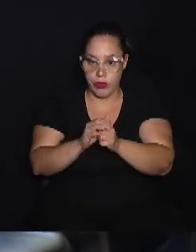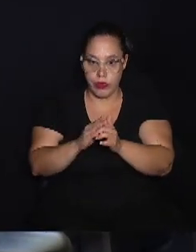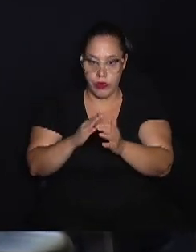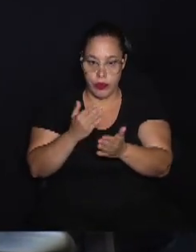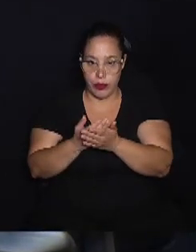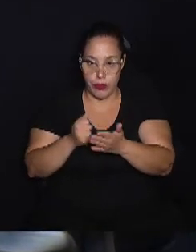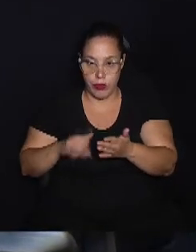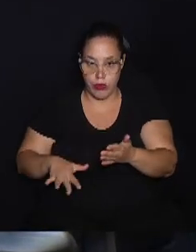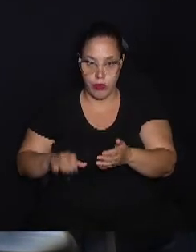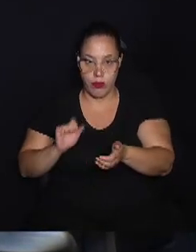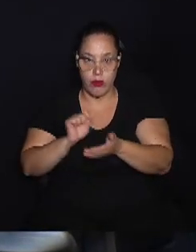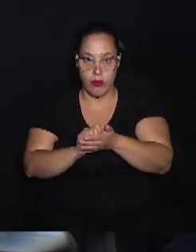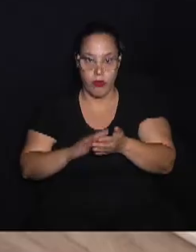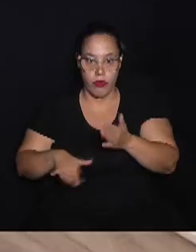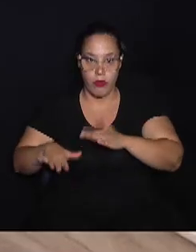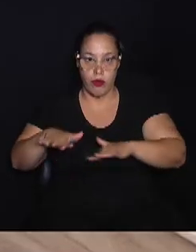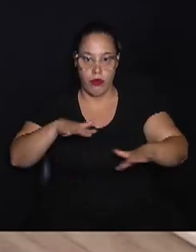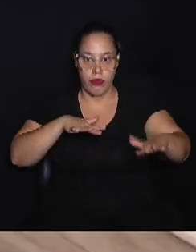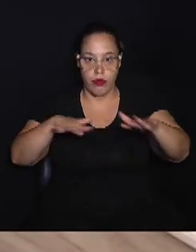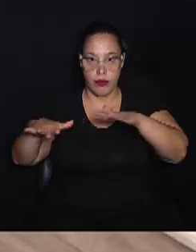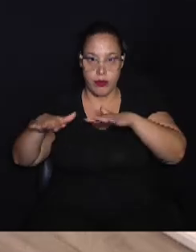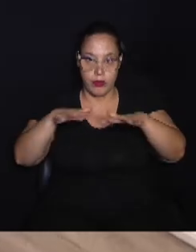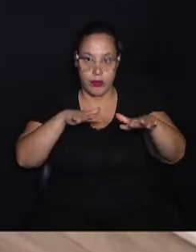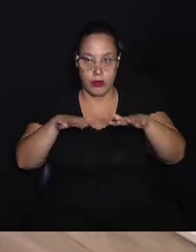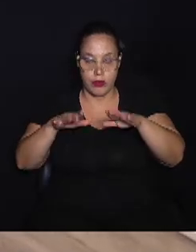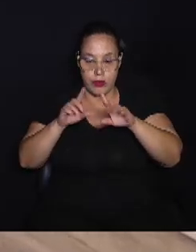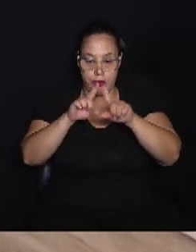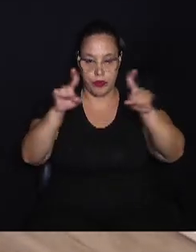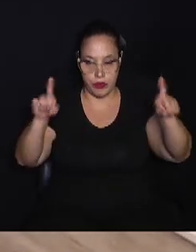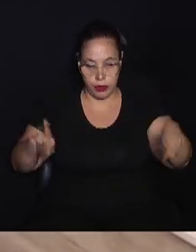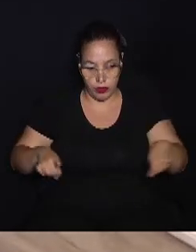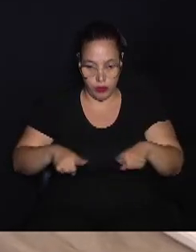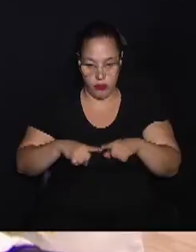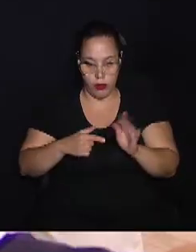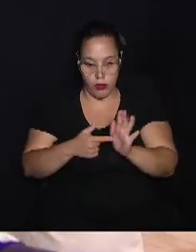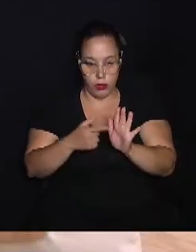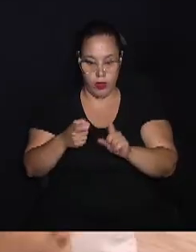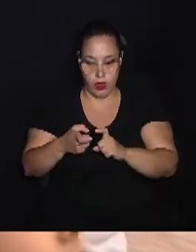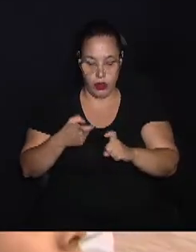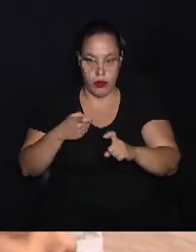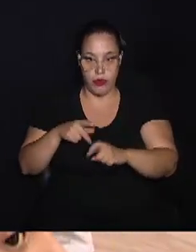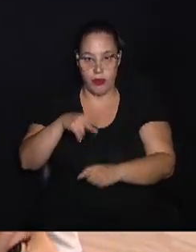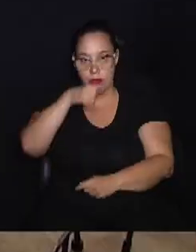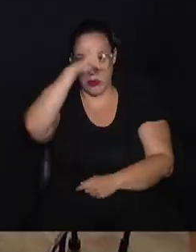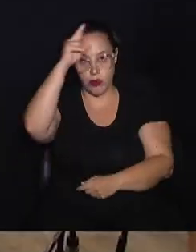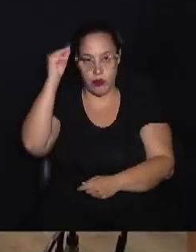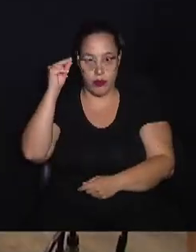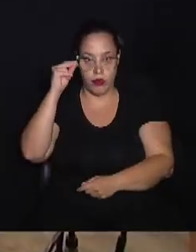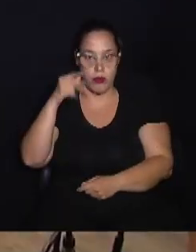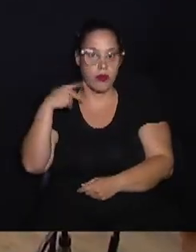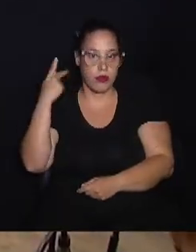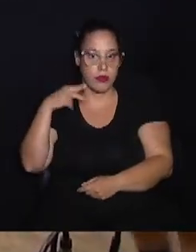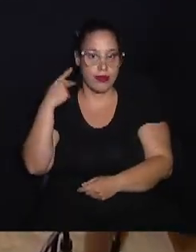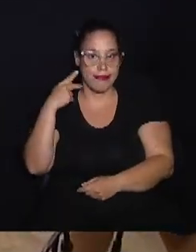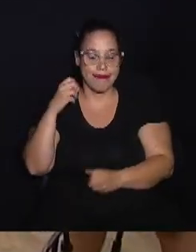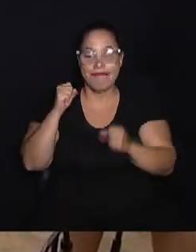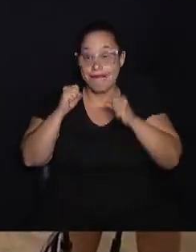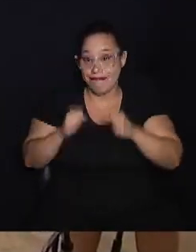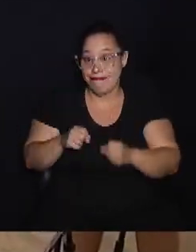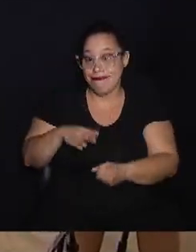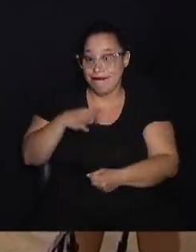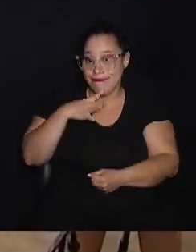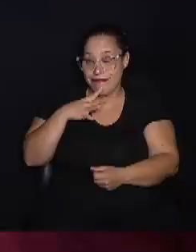crianças fizeram o tour pela casa passando pela galeria de ex-presidentes e ex-vereador e ainda puderam